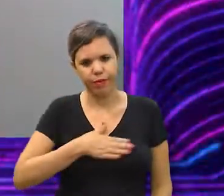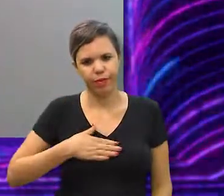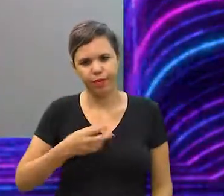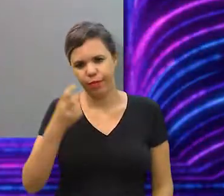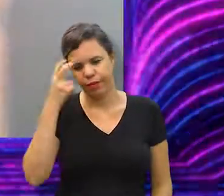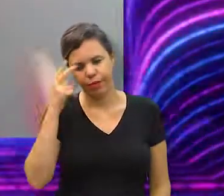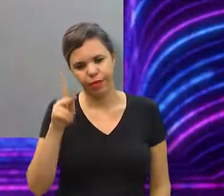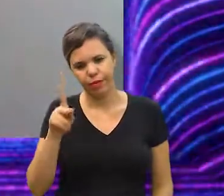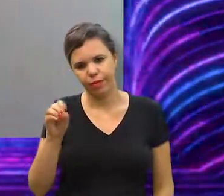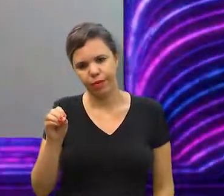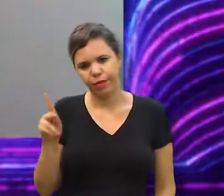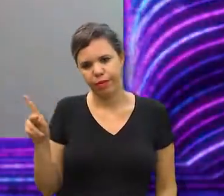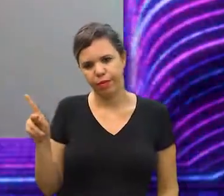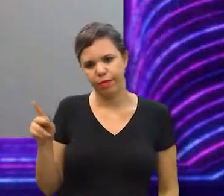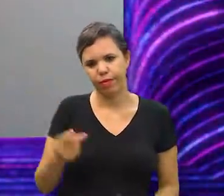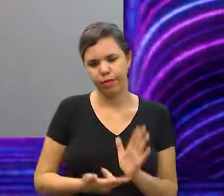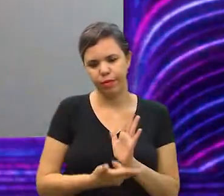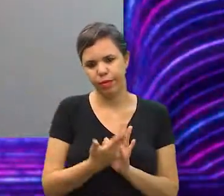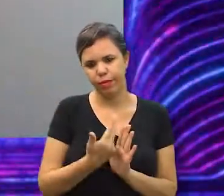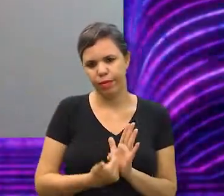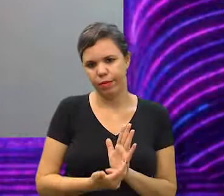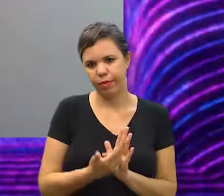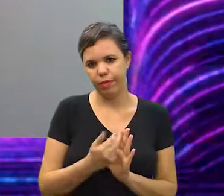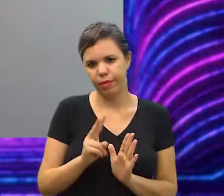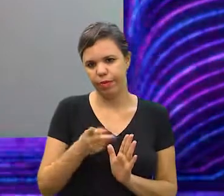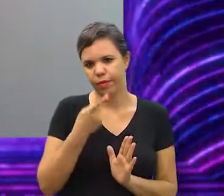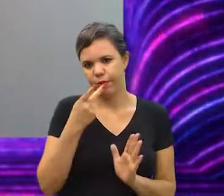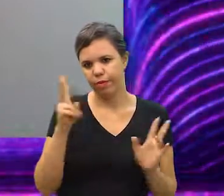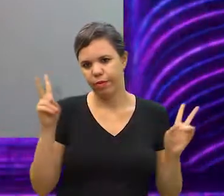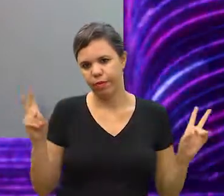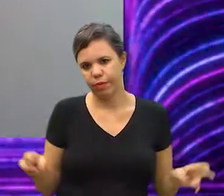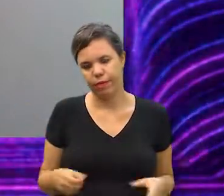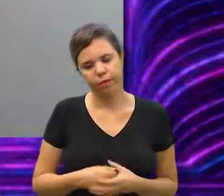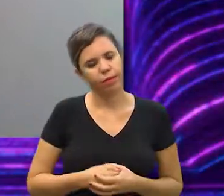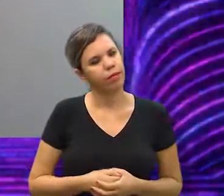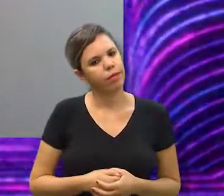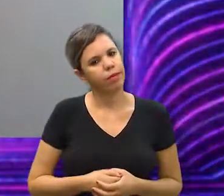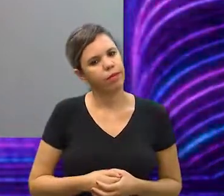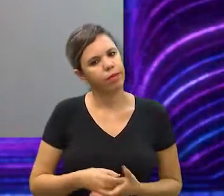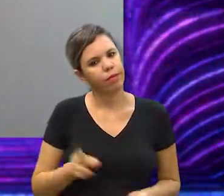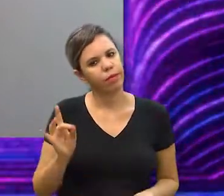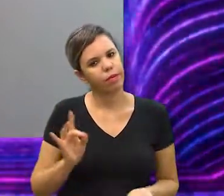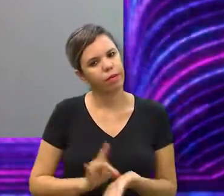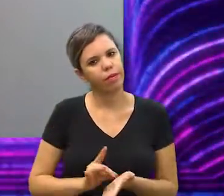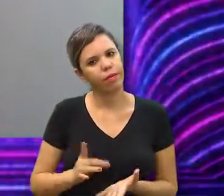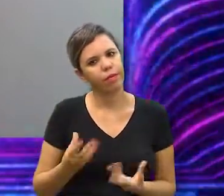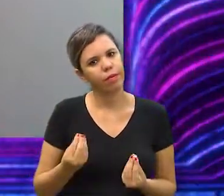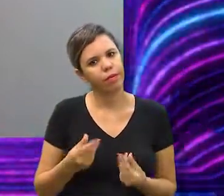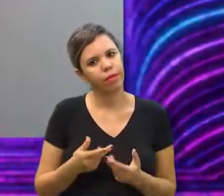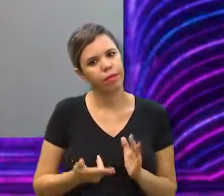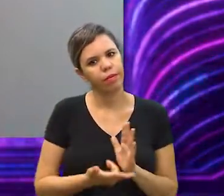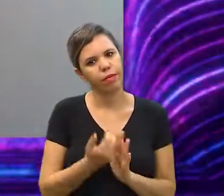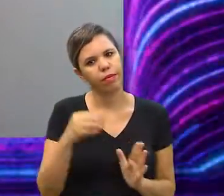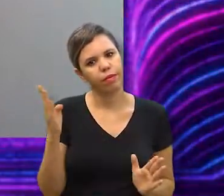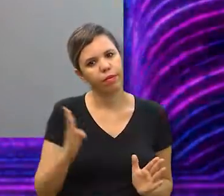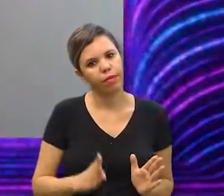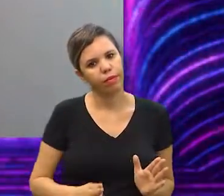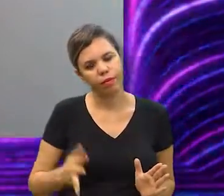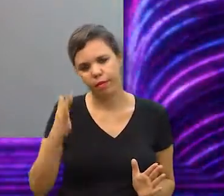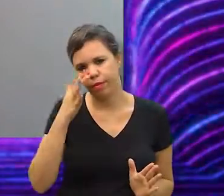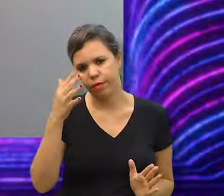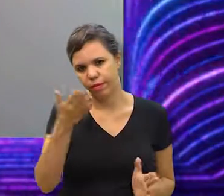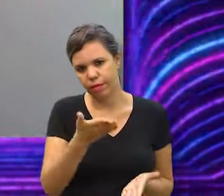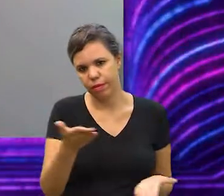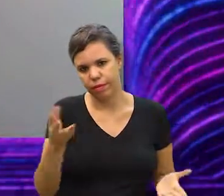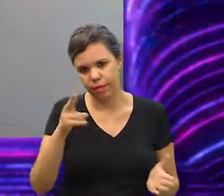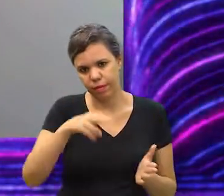cultura pop, gosta de coisa geek, de quadrinhos, eu sempre falo isso e é sempre uma grande verdade. Tem muito quadrinho brasileiro incrível para